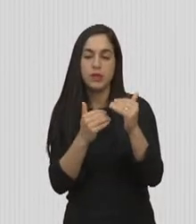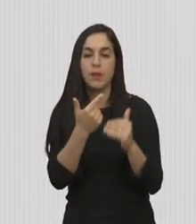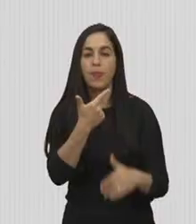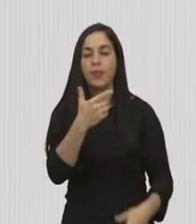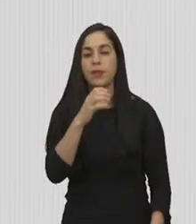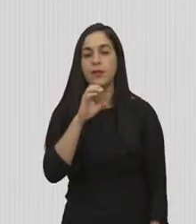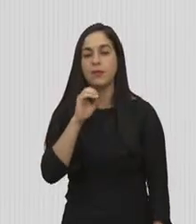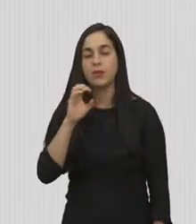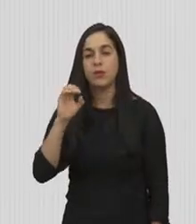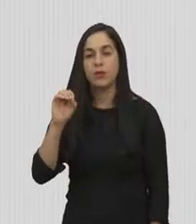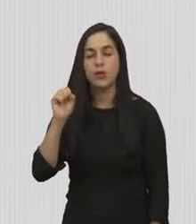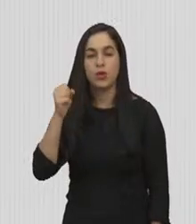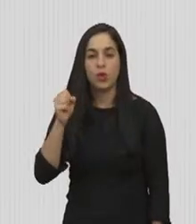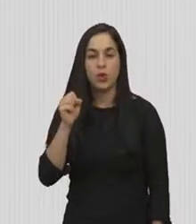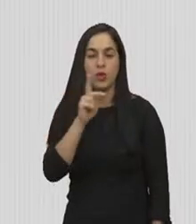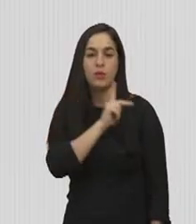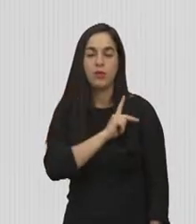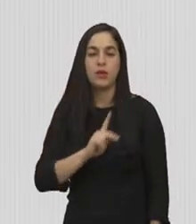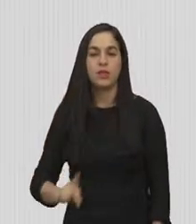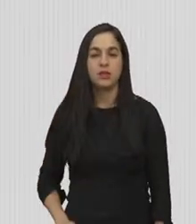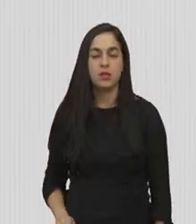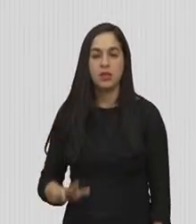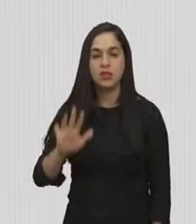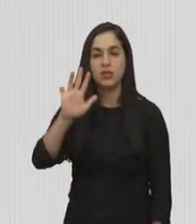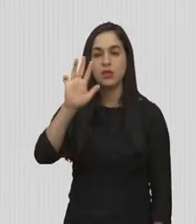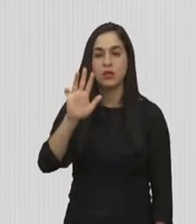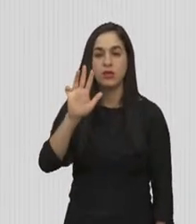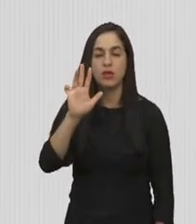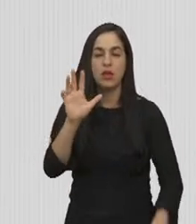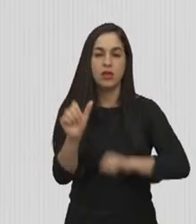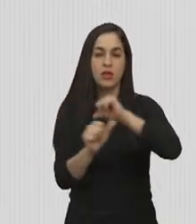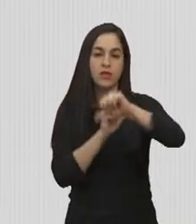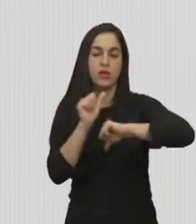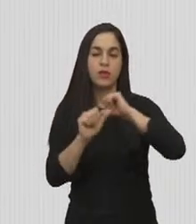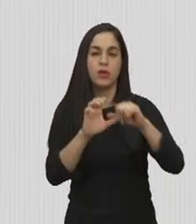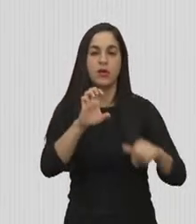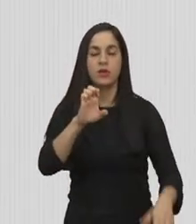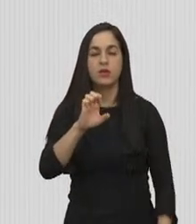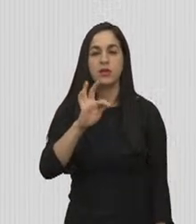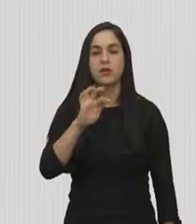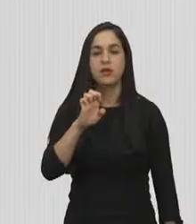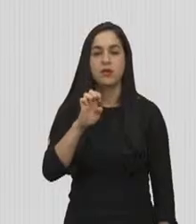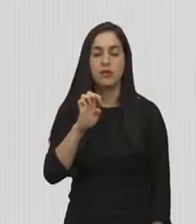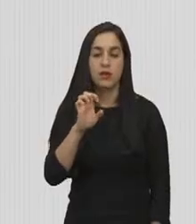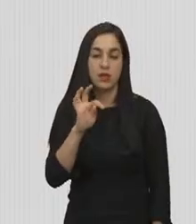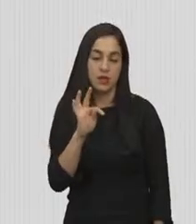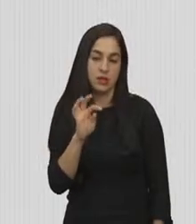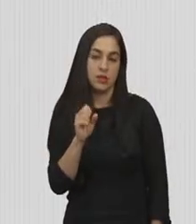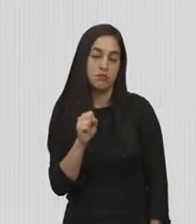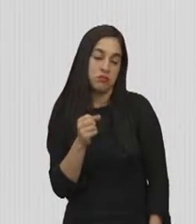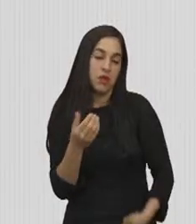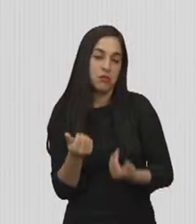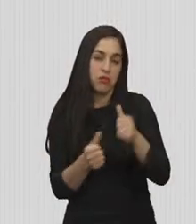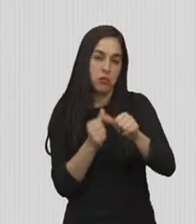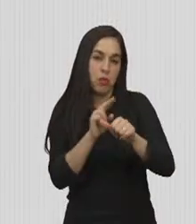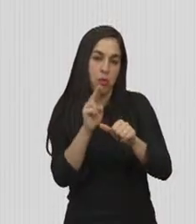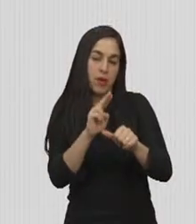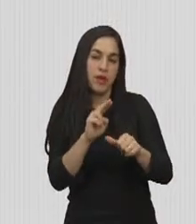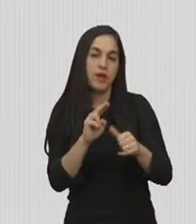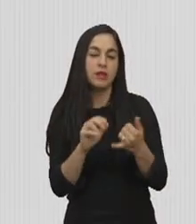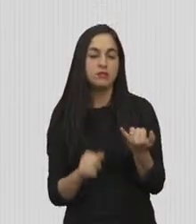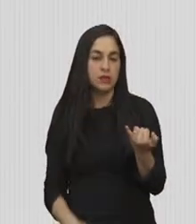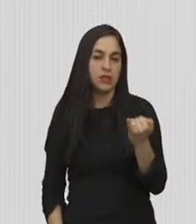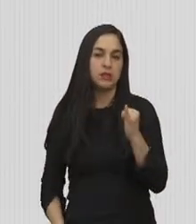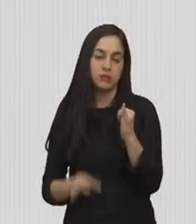o presidente Luiz Inácio Lula da Silva transformou os Cefetes em Escola Técnica Federal, né, Instituto Federal de São Paulo.